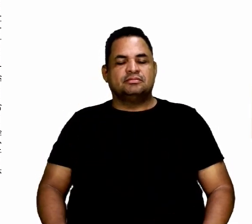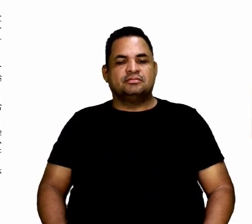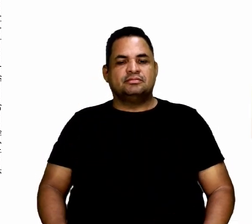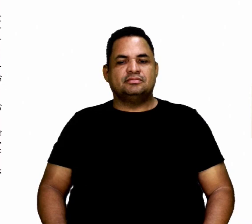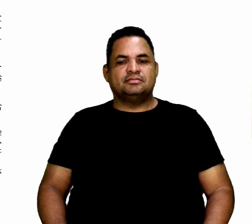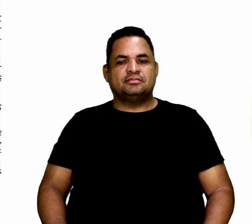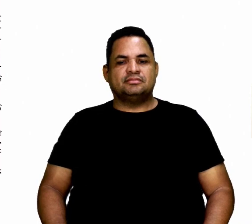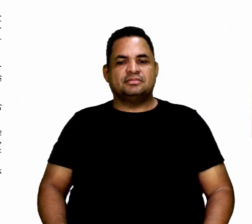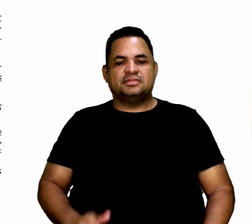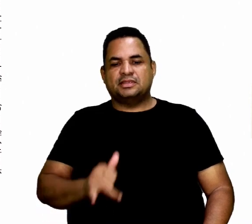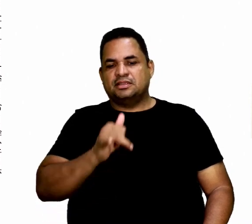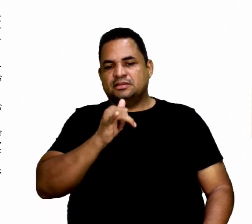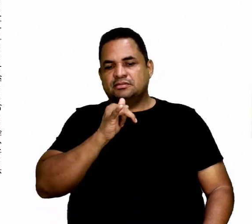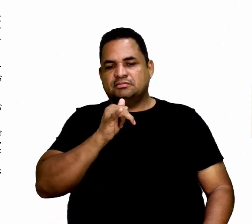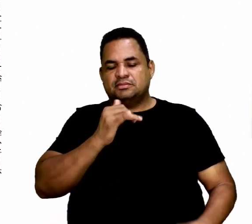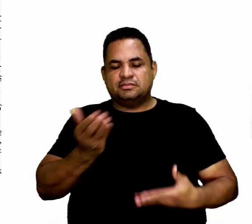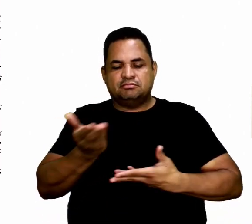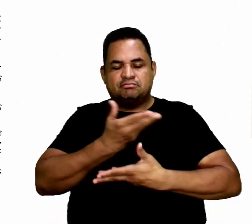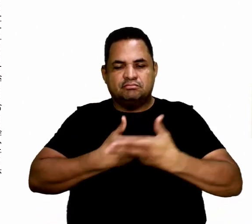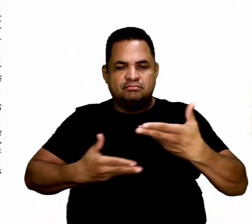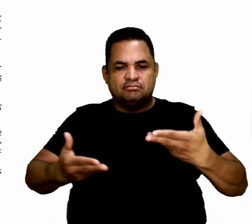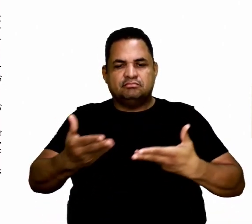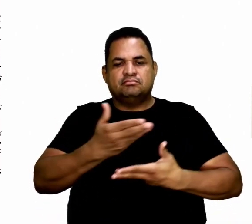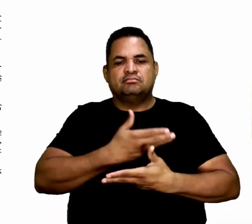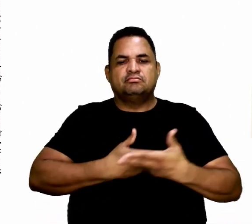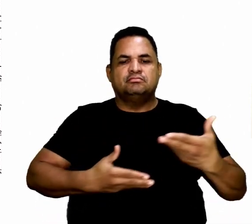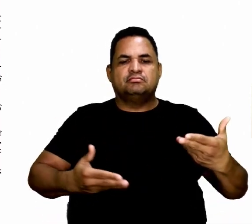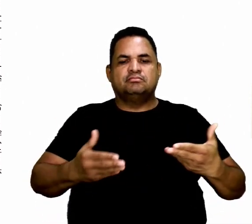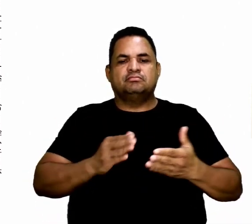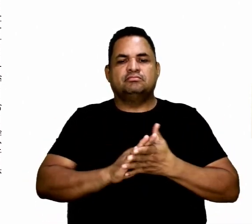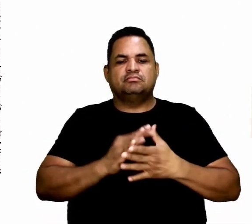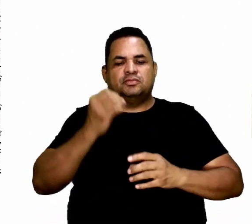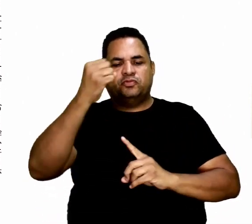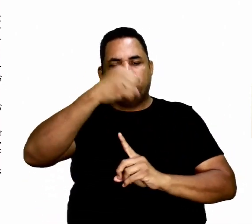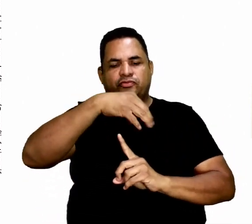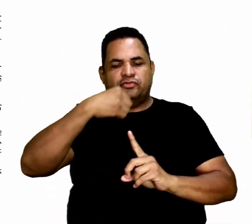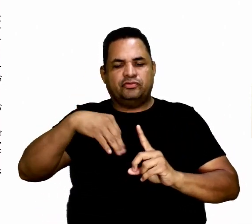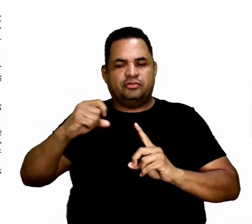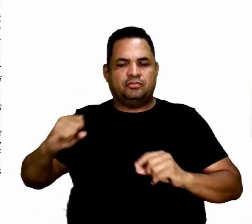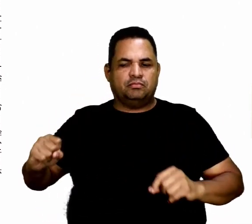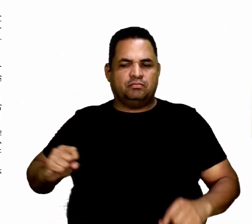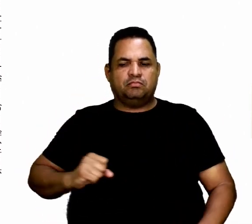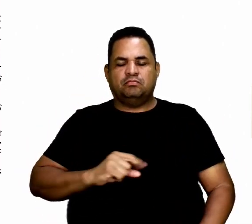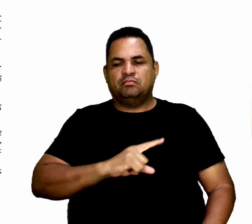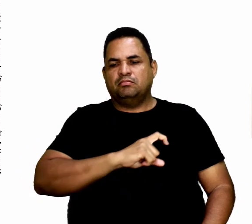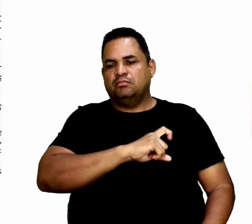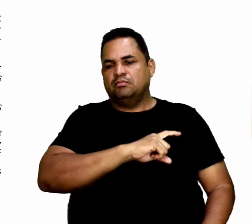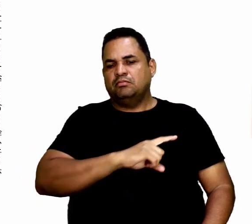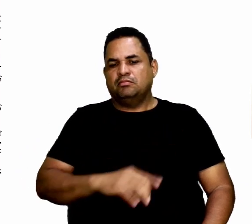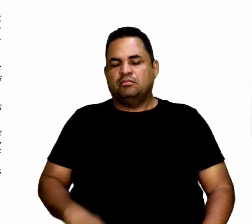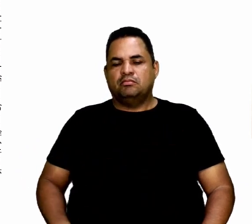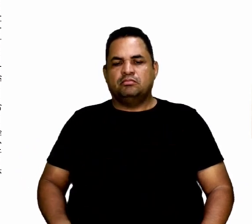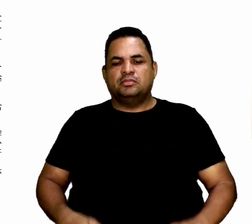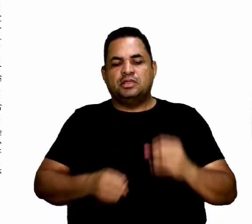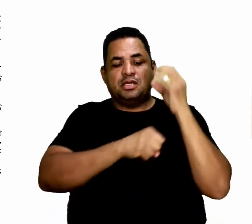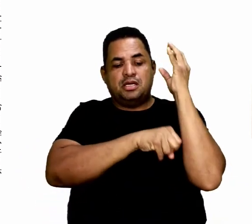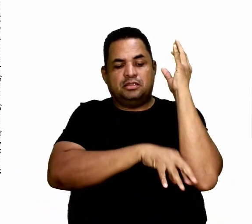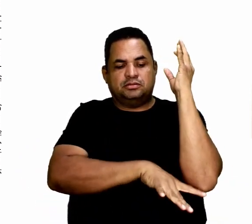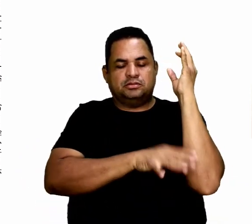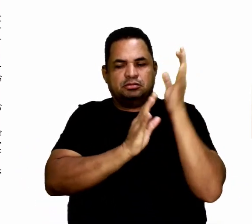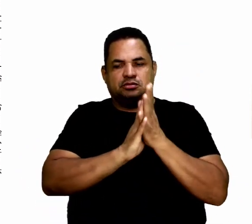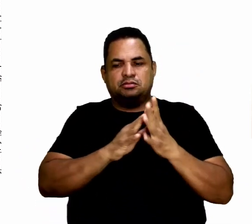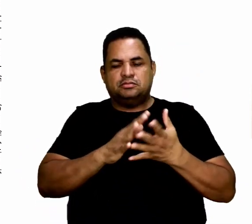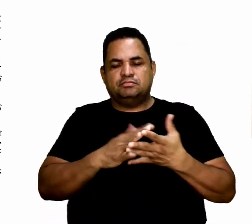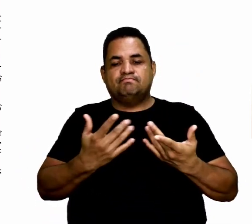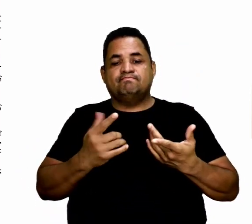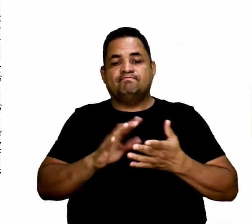Aquelas interações entre fungos e bactérias e raízes de planta. Mas não, isso aqui é como se